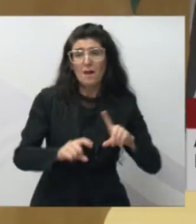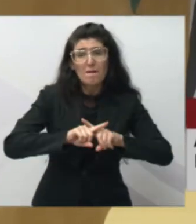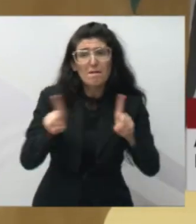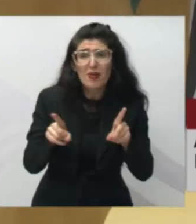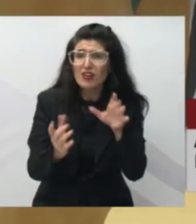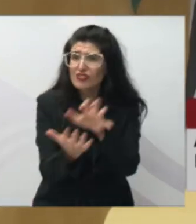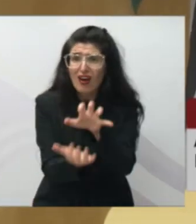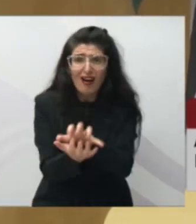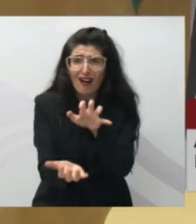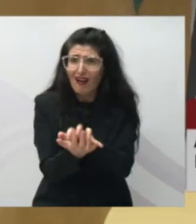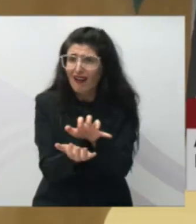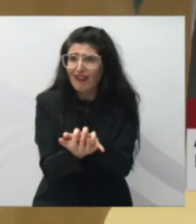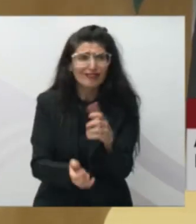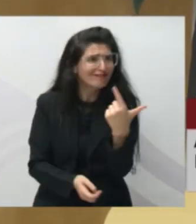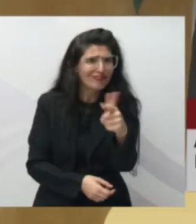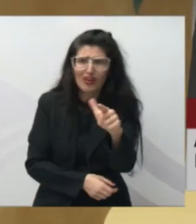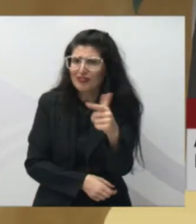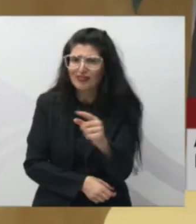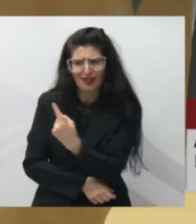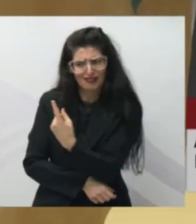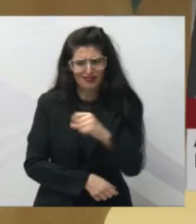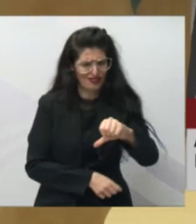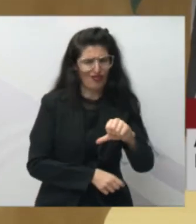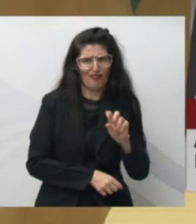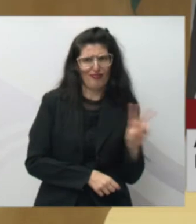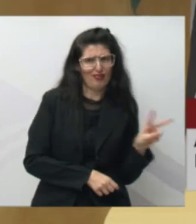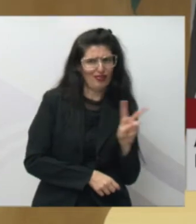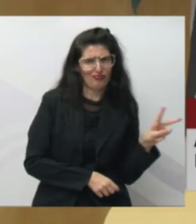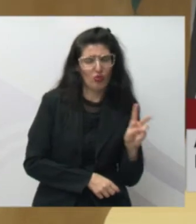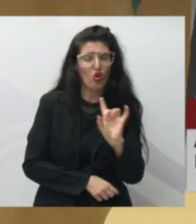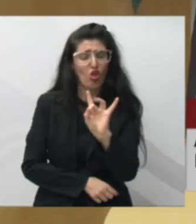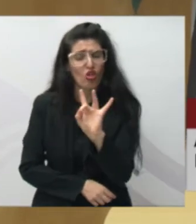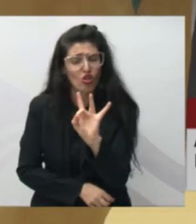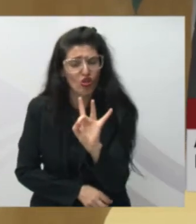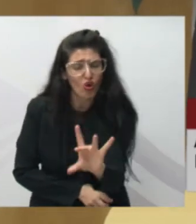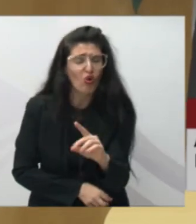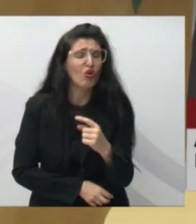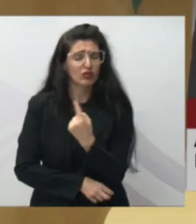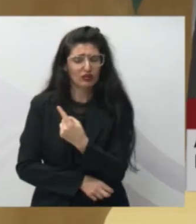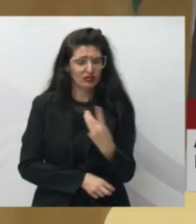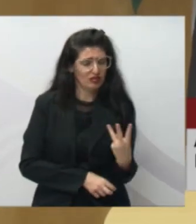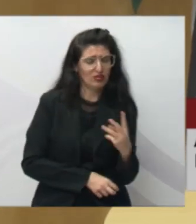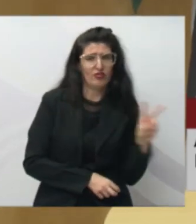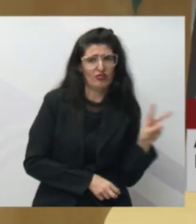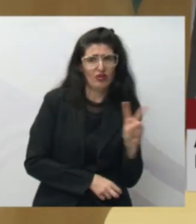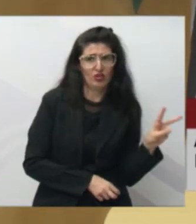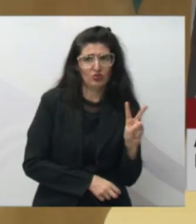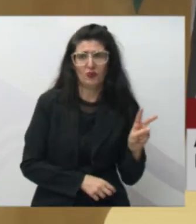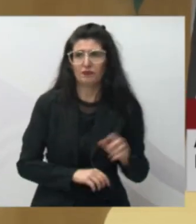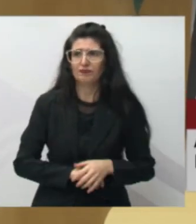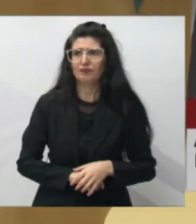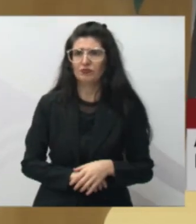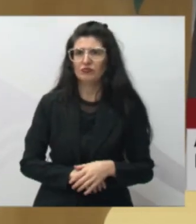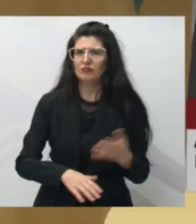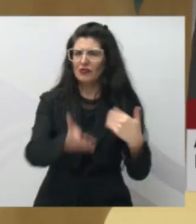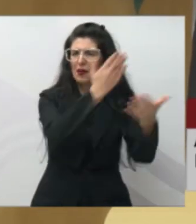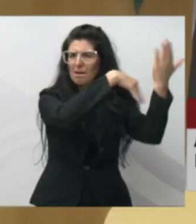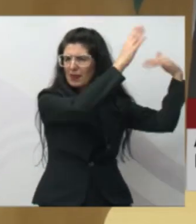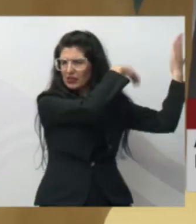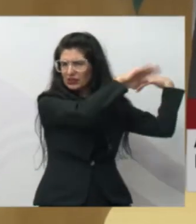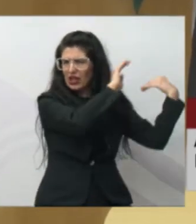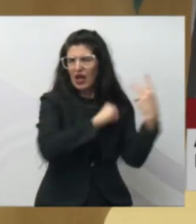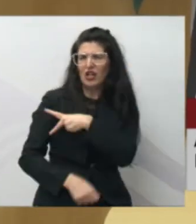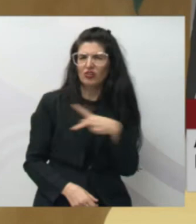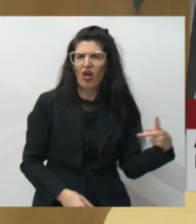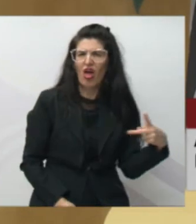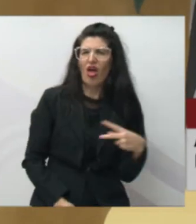tem 19, a Câmara não tem 19, tem apenas 13. Então, desde lá de trás, de outros presidentes aí que antecederam aí eu posso citar aqui o